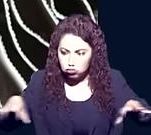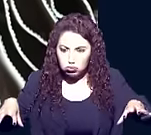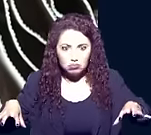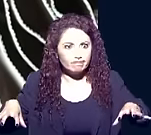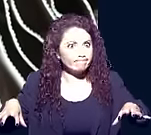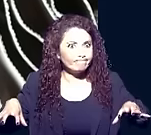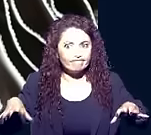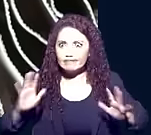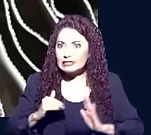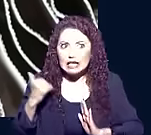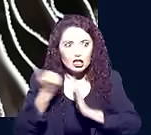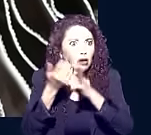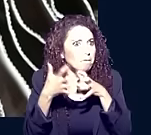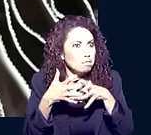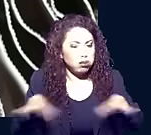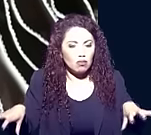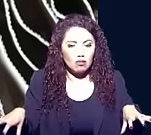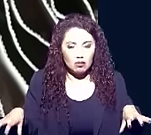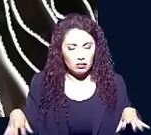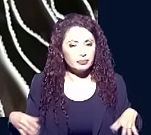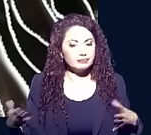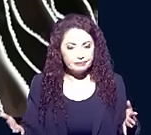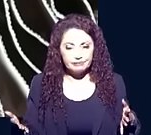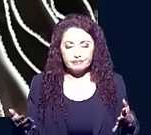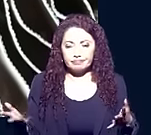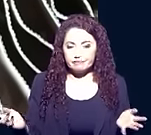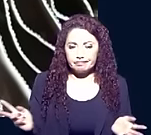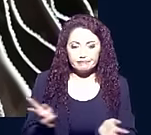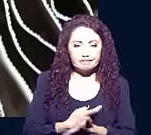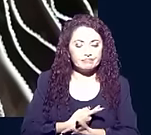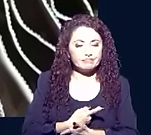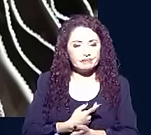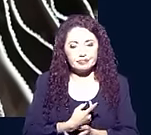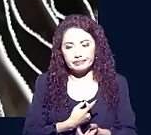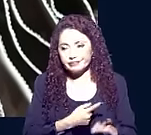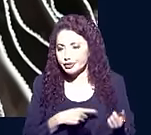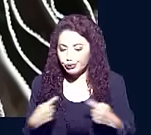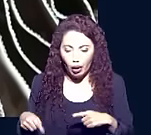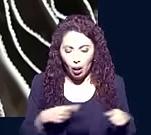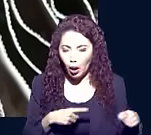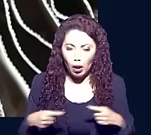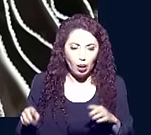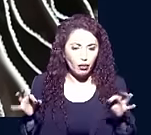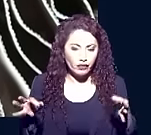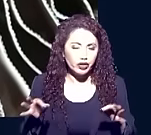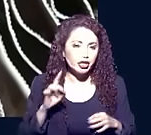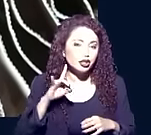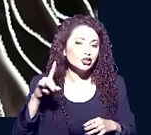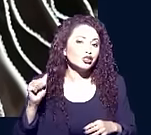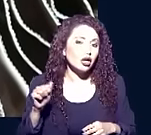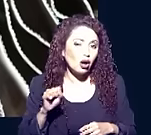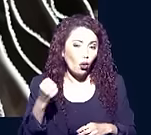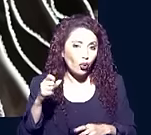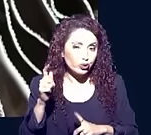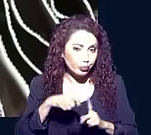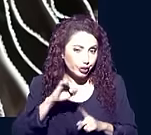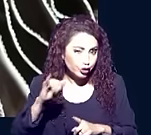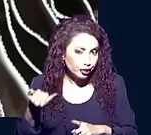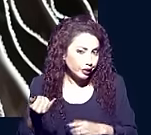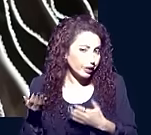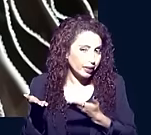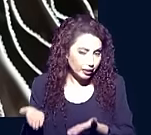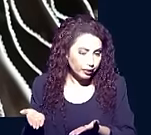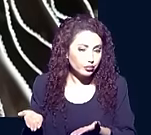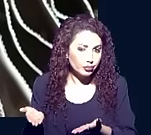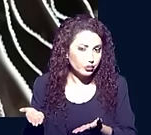de de dessas discussões terem acontecido com consequências danosas Como foi o 8 de janeiro que não é uma coisa que